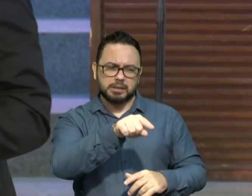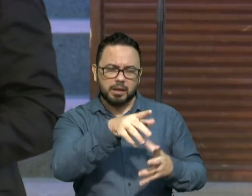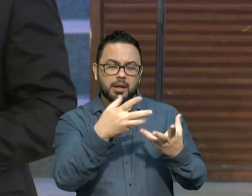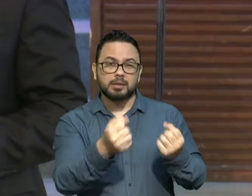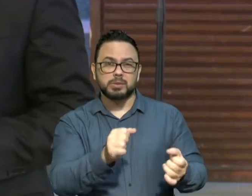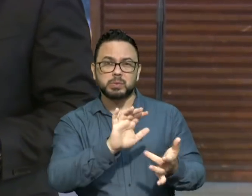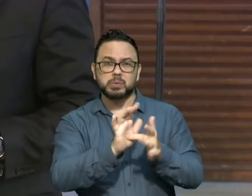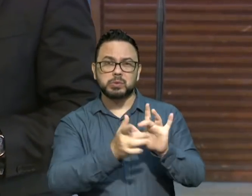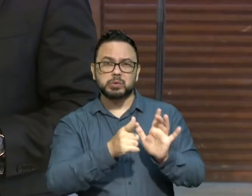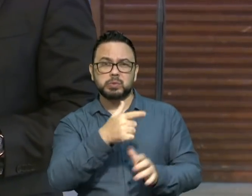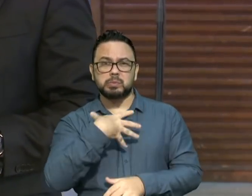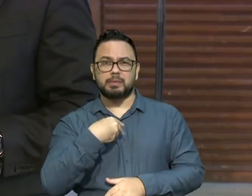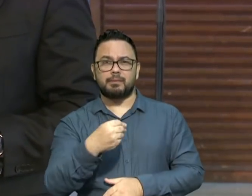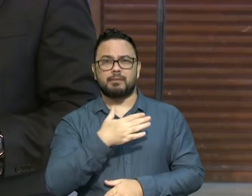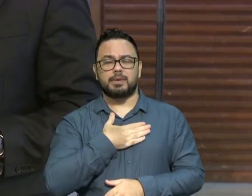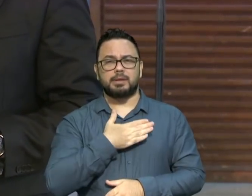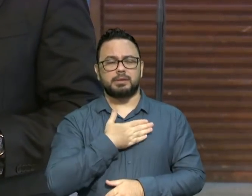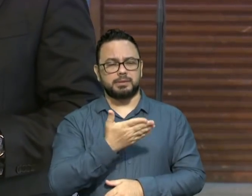Jesus